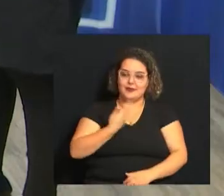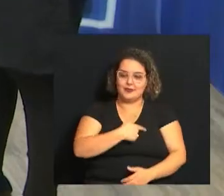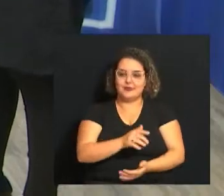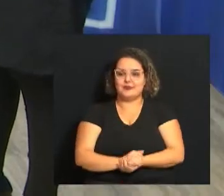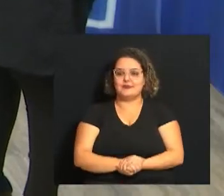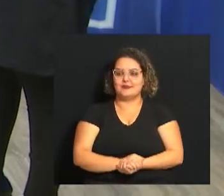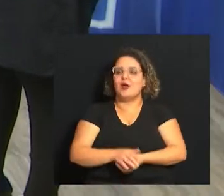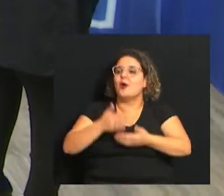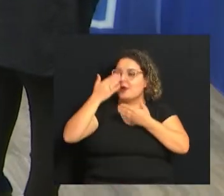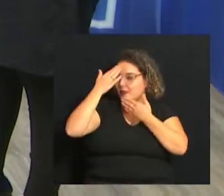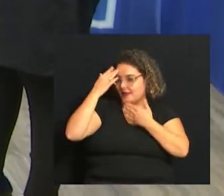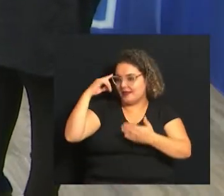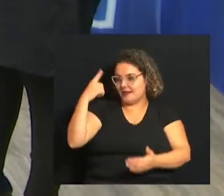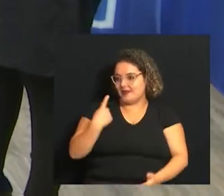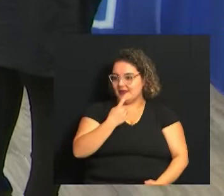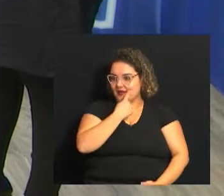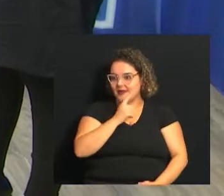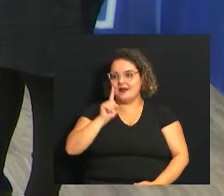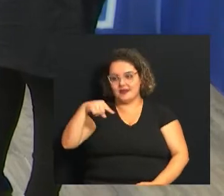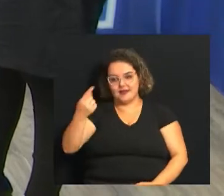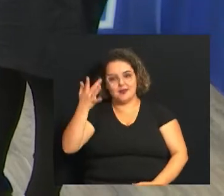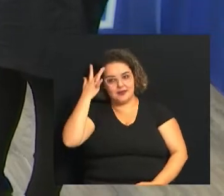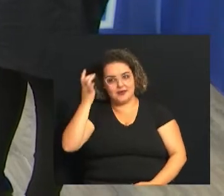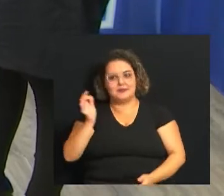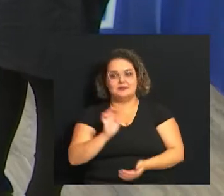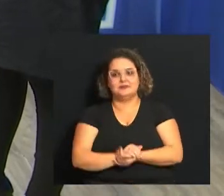muito obrigado e até amanhã, meu irmão. Até.